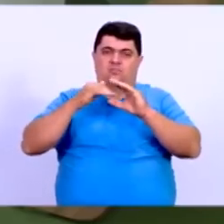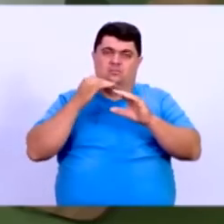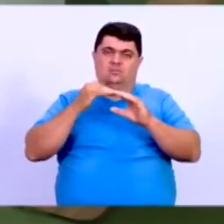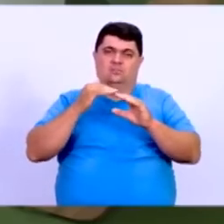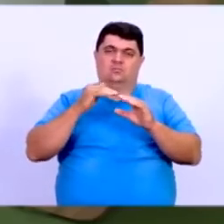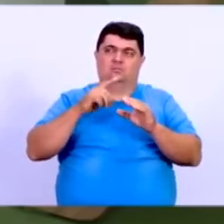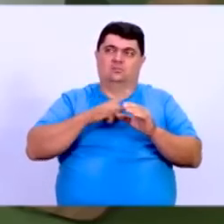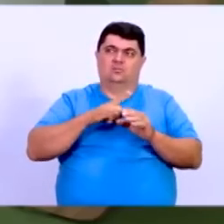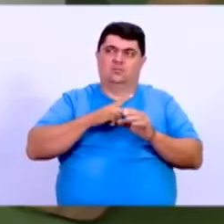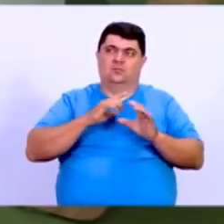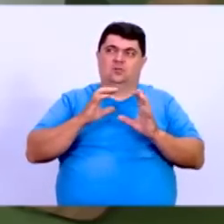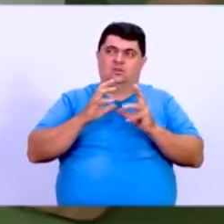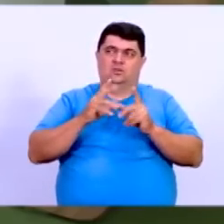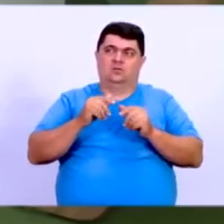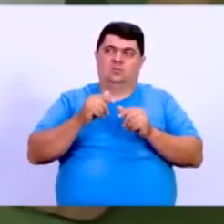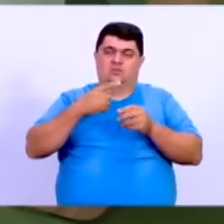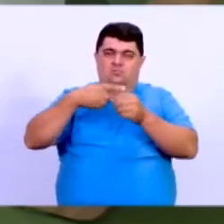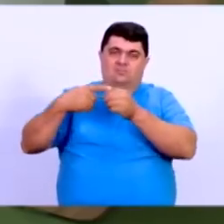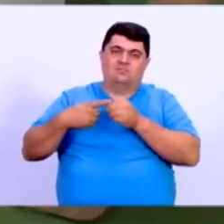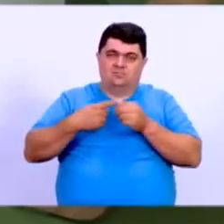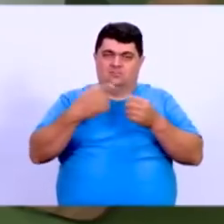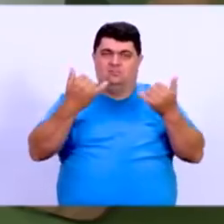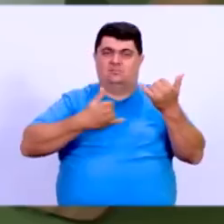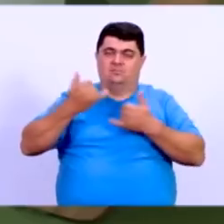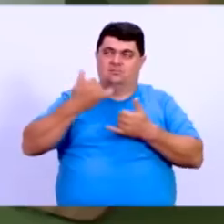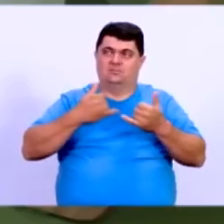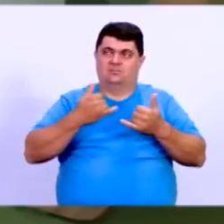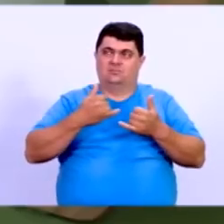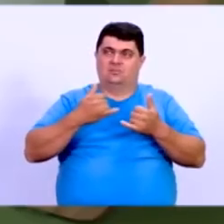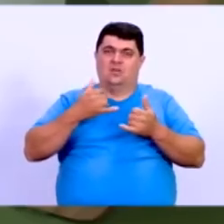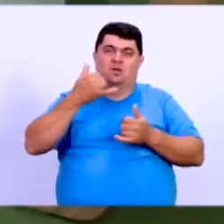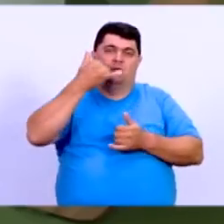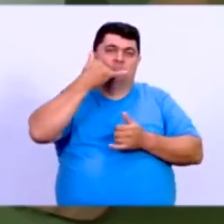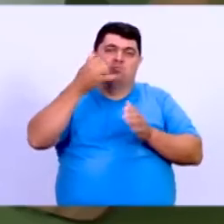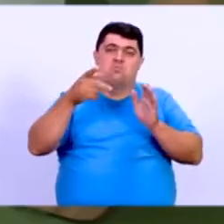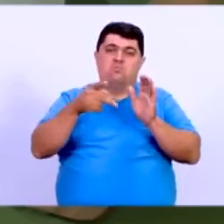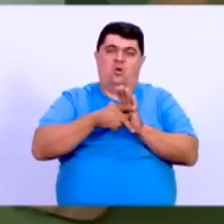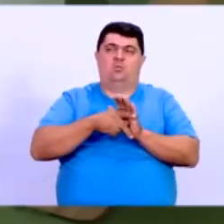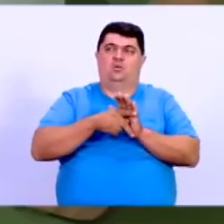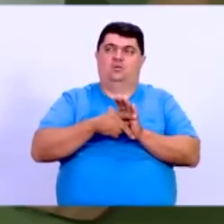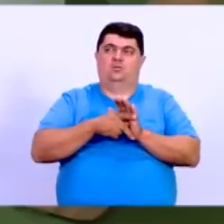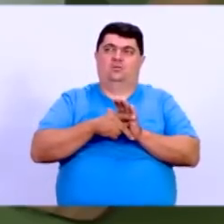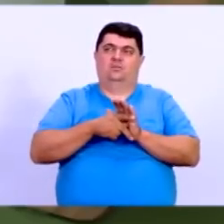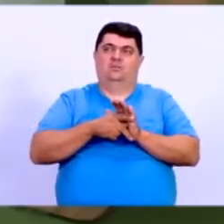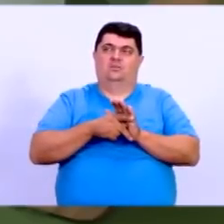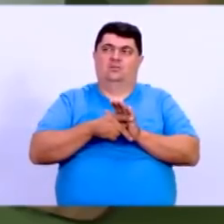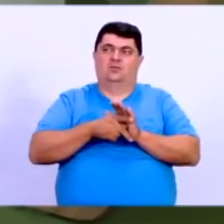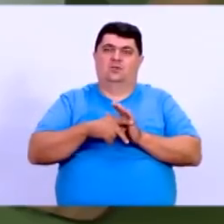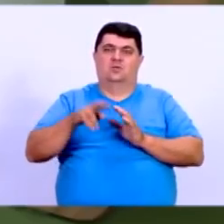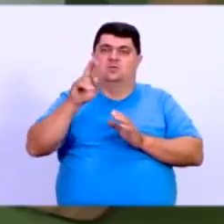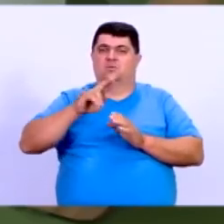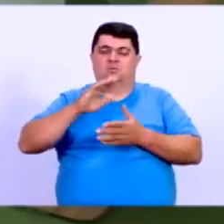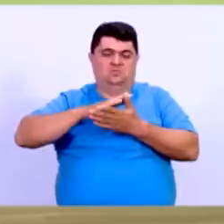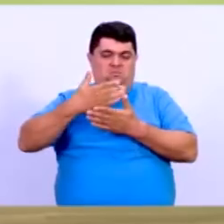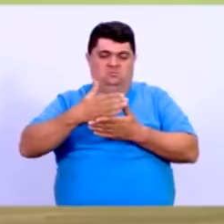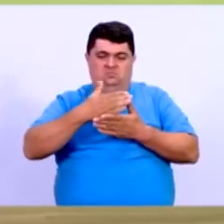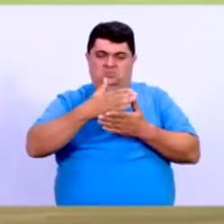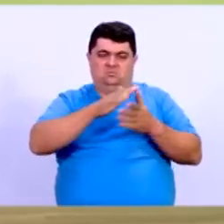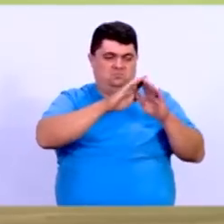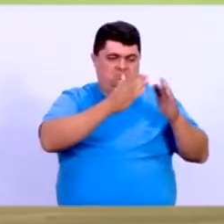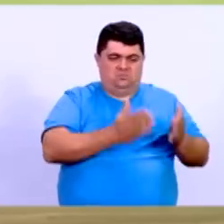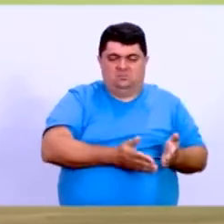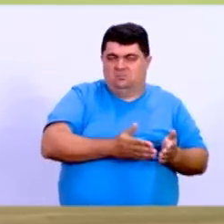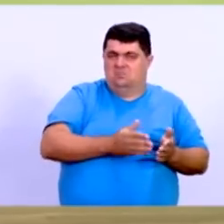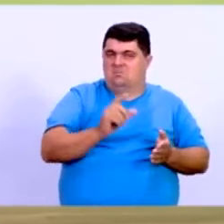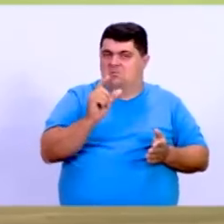bem sintomático, todas as participações dos polos, todo mundo fala de celular, não, né? Ninguém usa mais desktop, quase ninguém usa mais